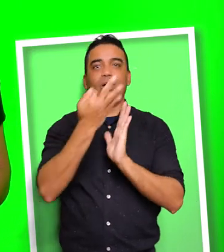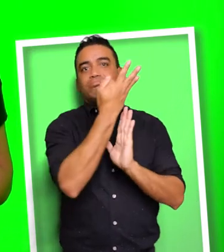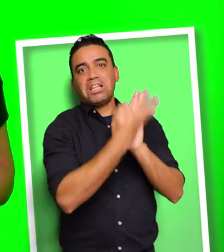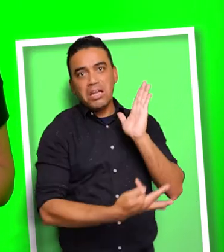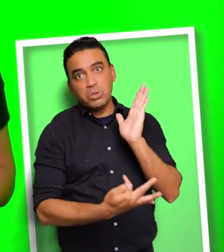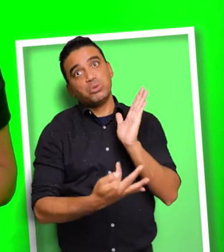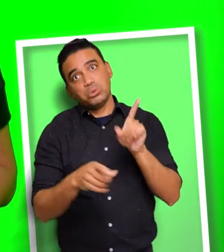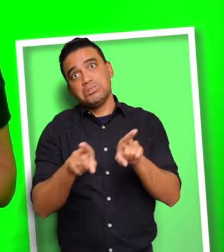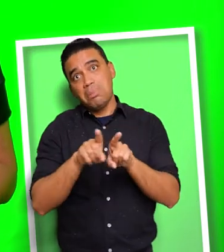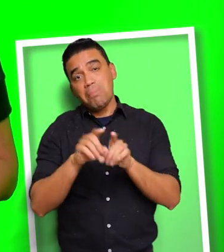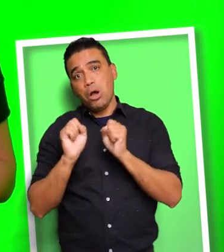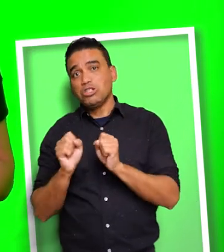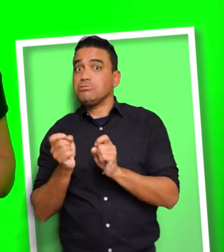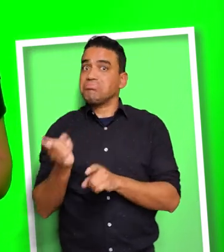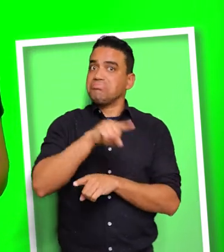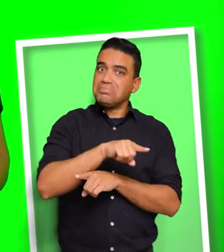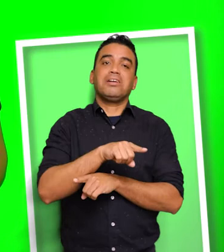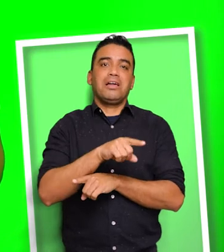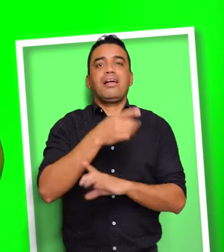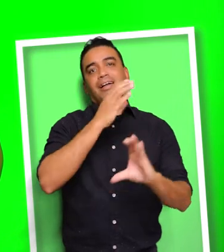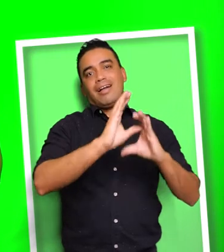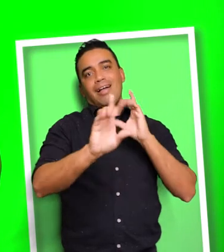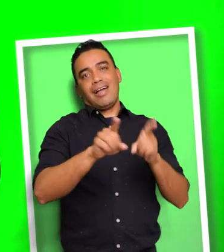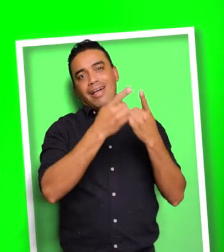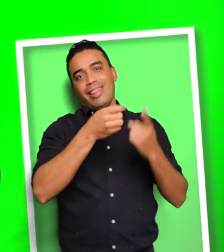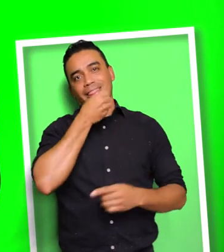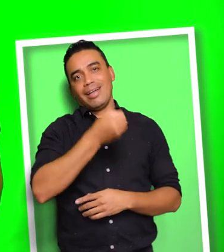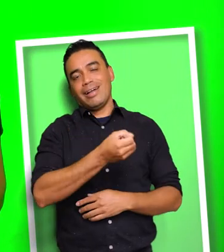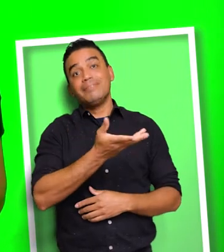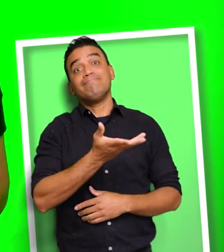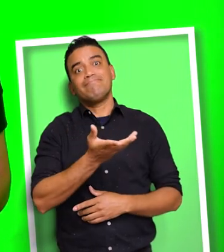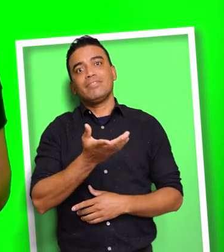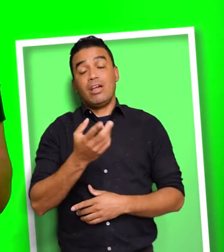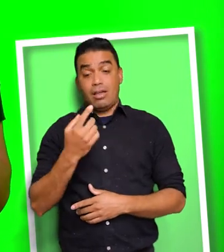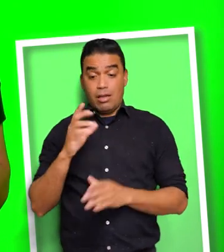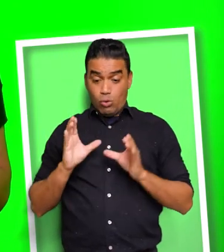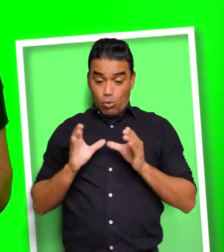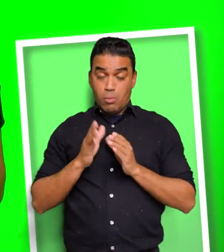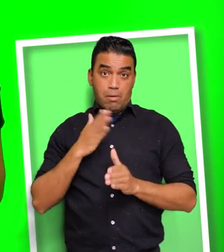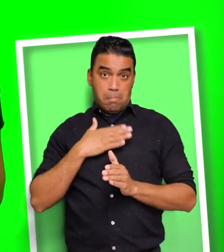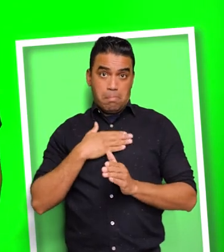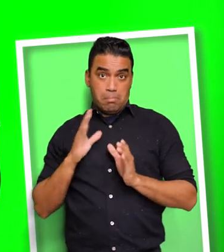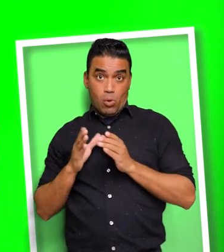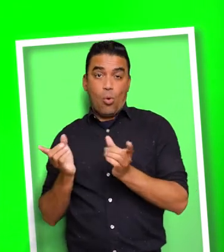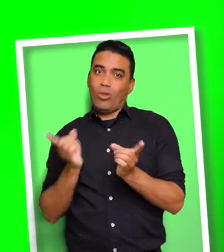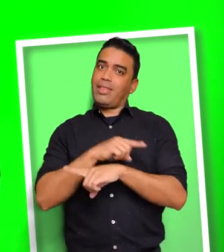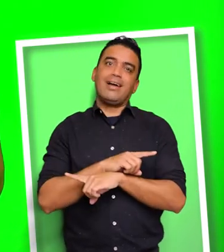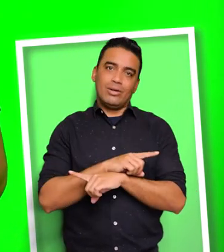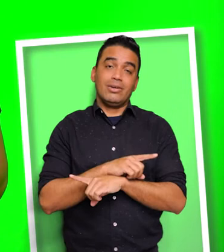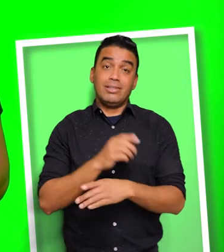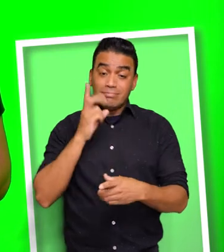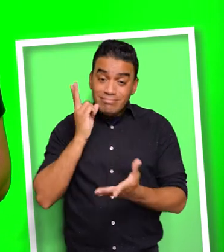que poderia ser falado, cantado. Nós, ao contrário disso, tentamos, sempre que a